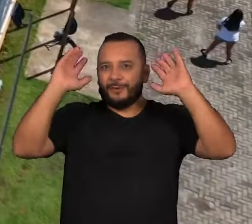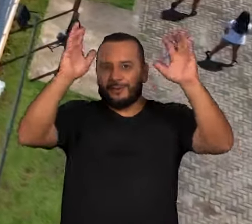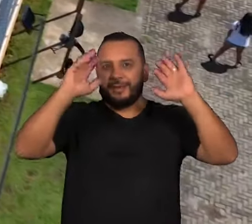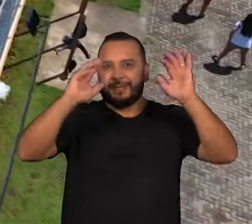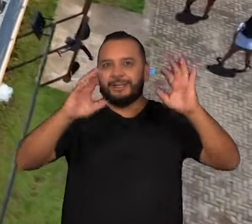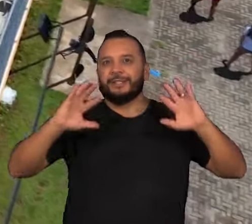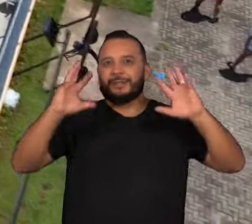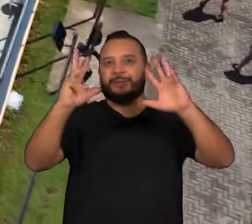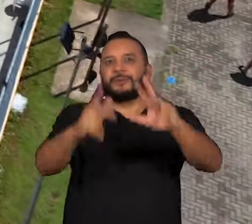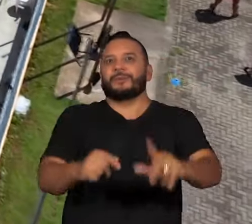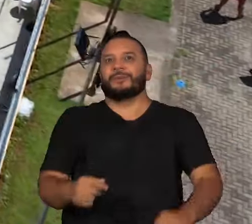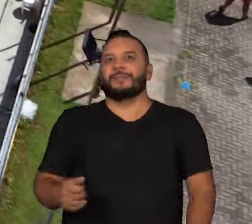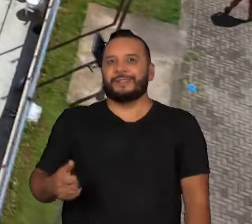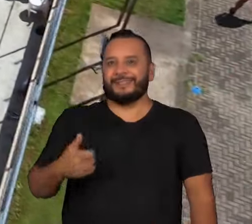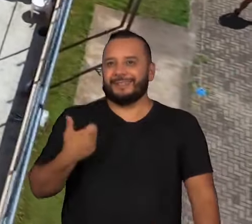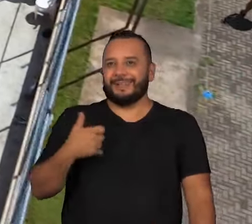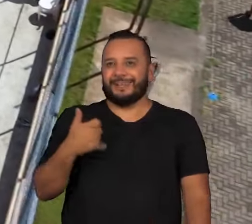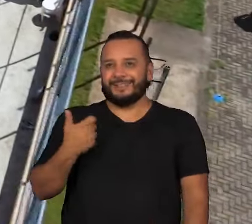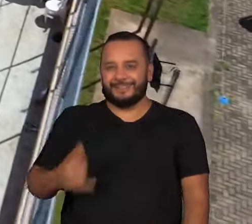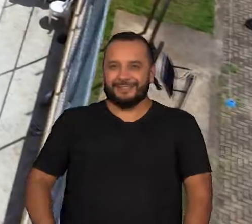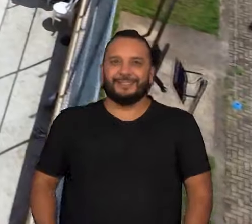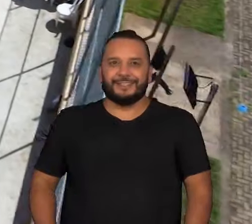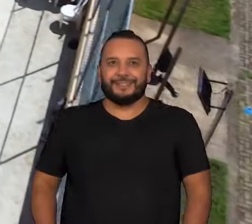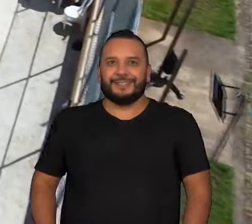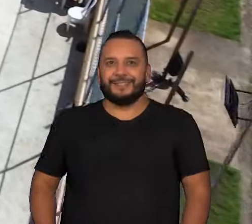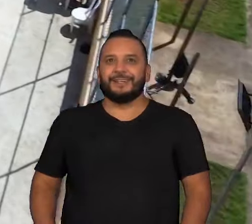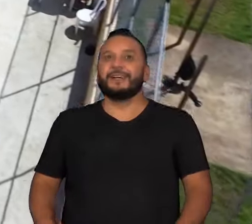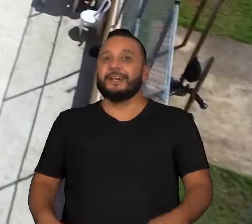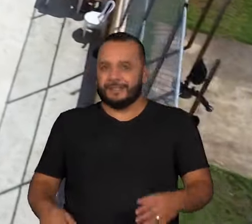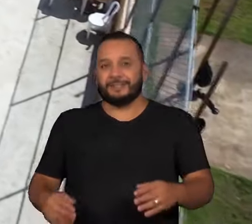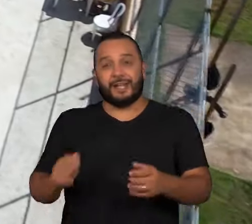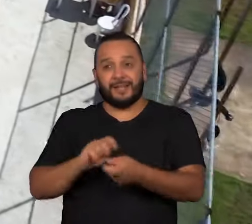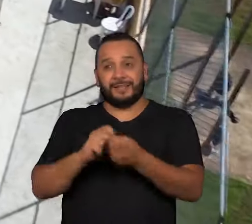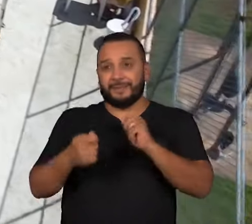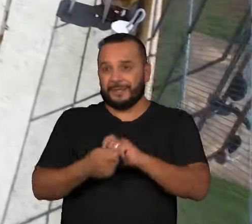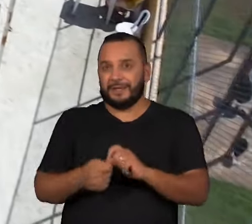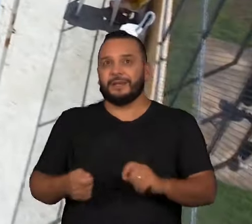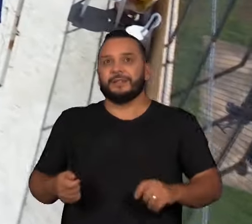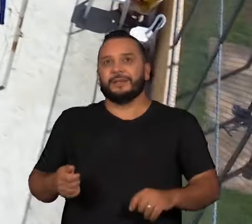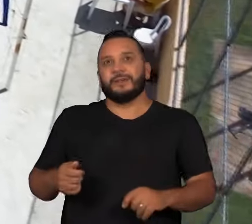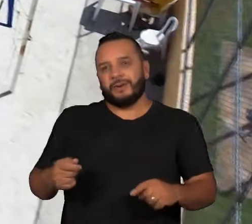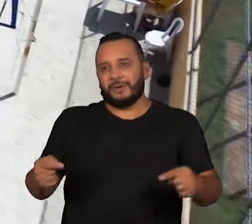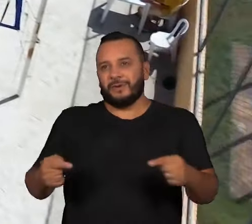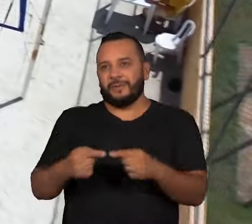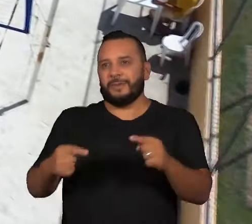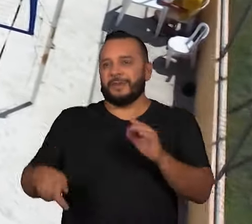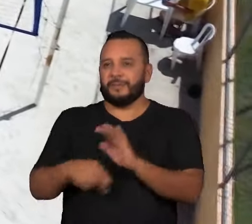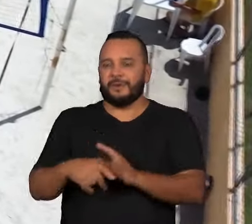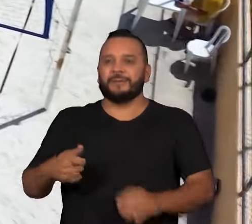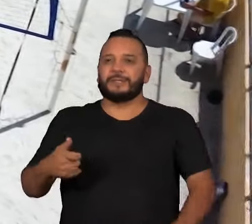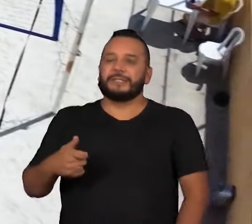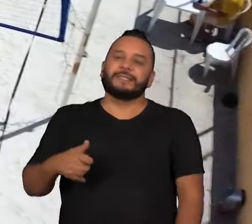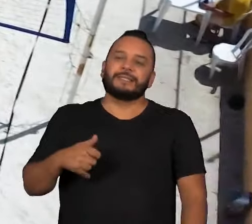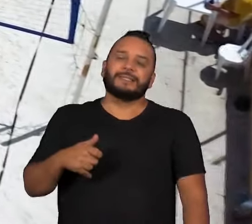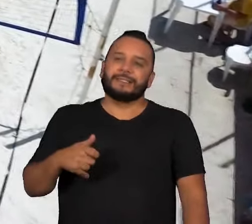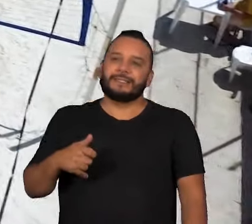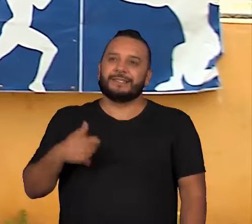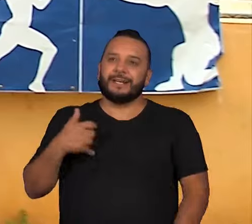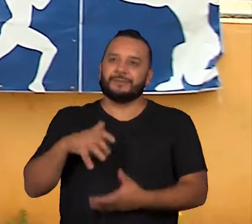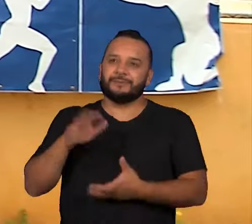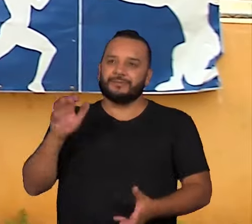as idades. O vôlei adaptado, ele surgiu para a terceira idade. Então, é uma modalidade que não tem impacto de rebater a